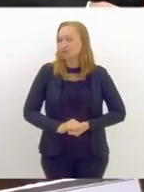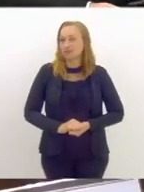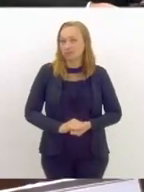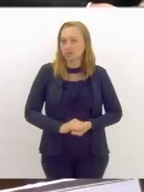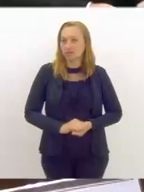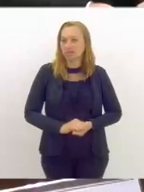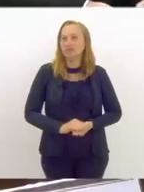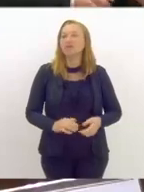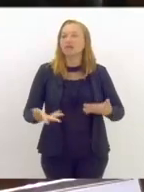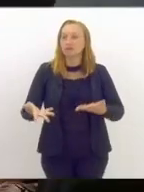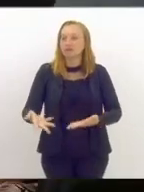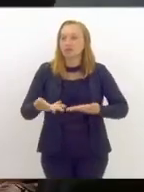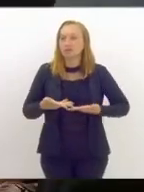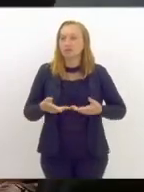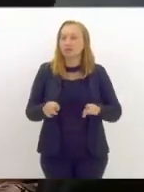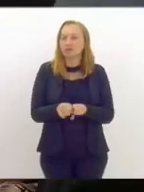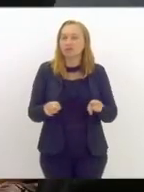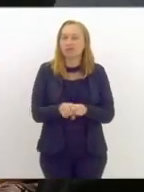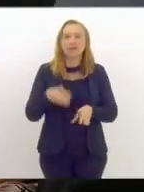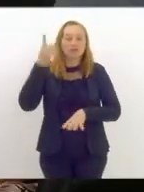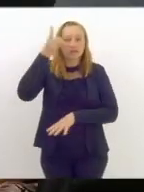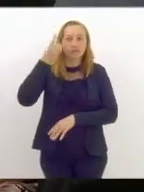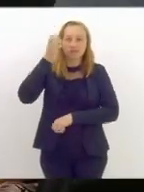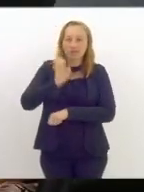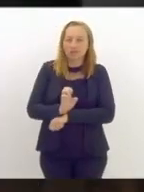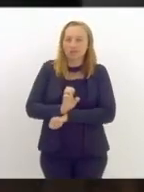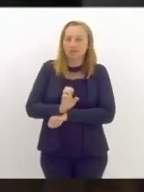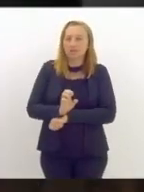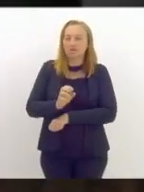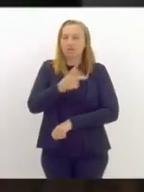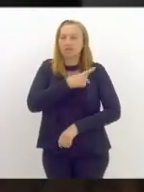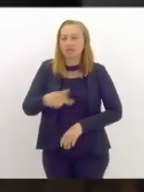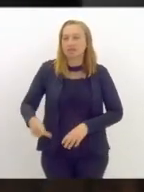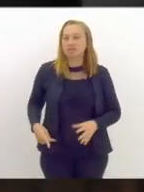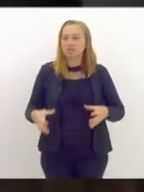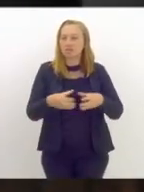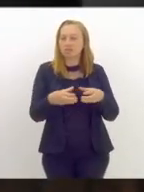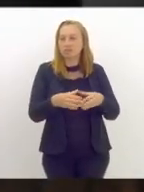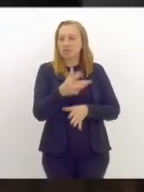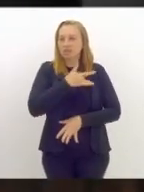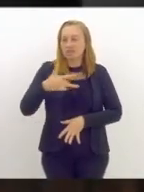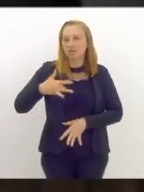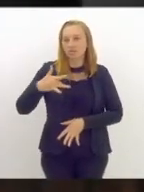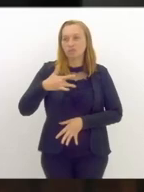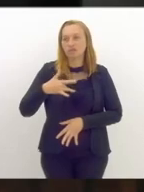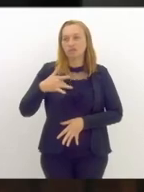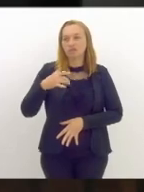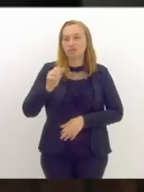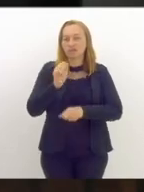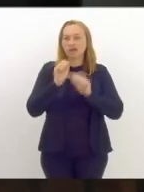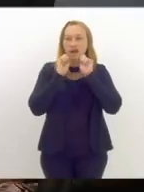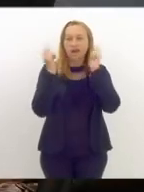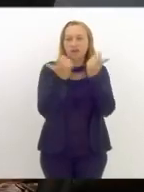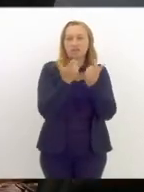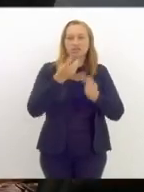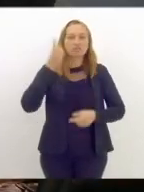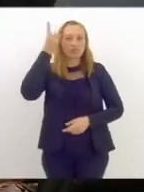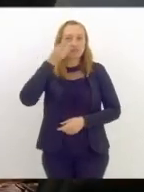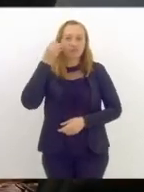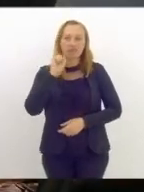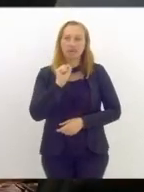Convido também para compor a mesa a deputada estadual e presidente da Comissão de Saúde da Leste, deputada Marta Rocha.